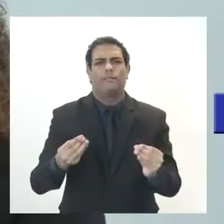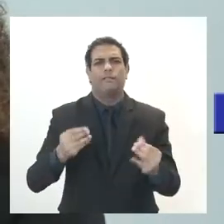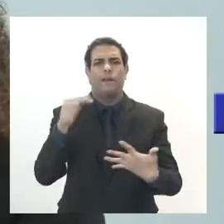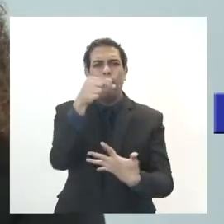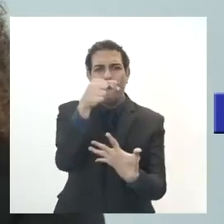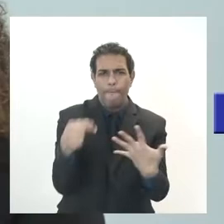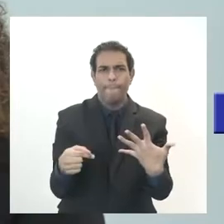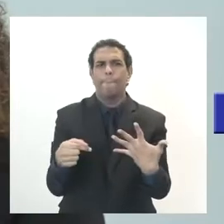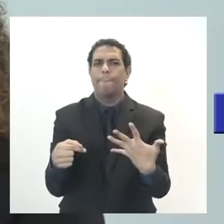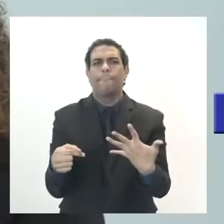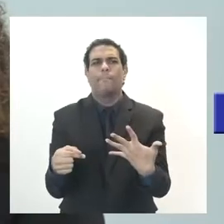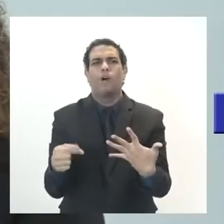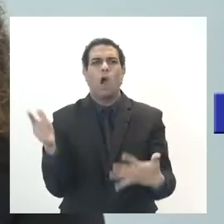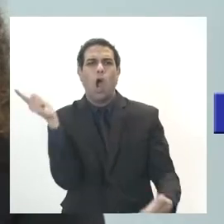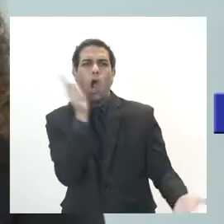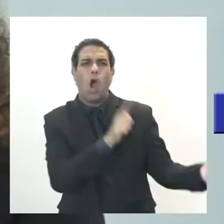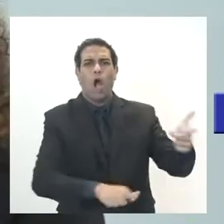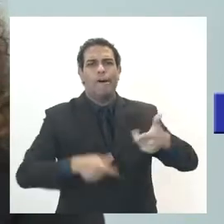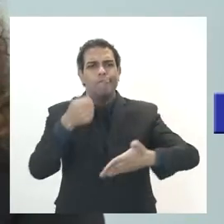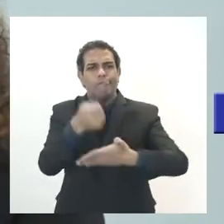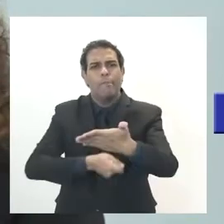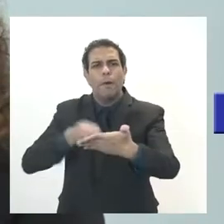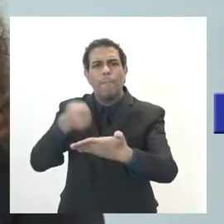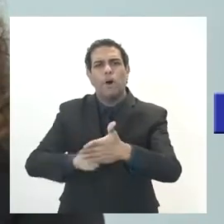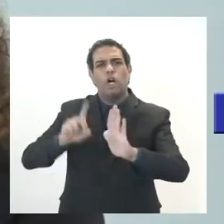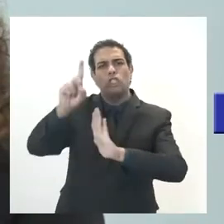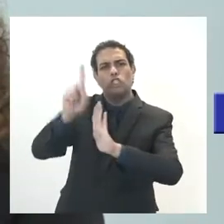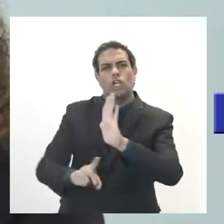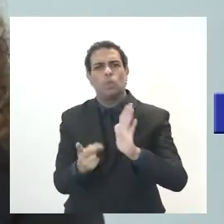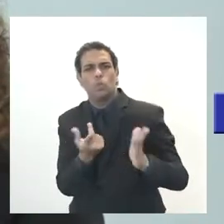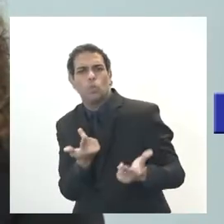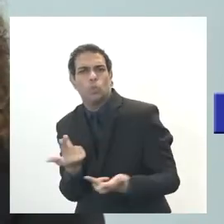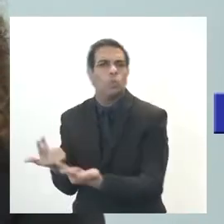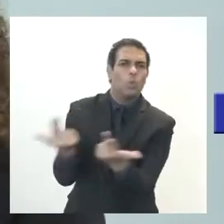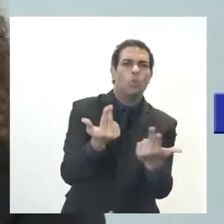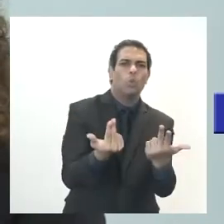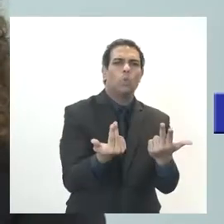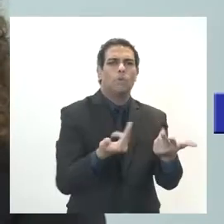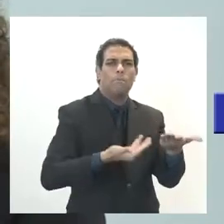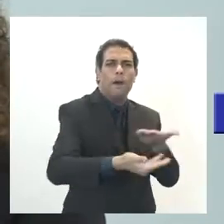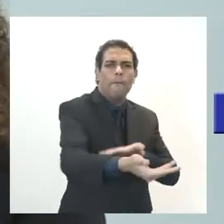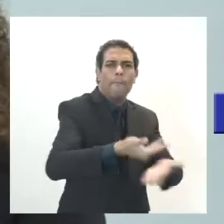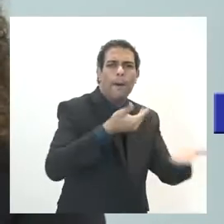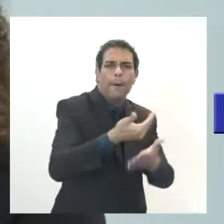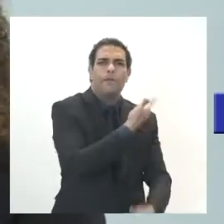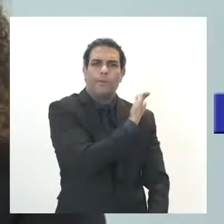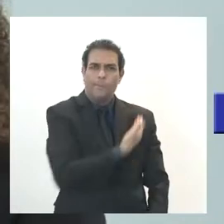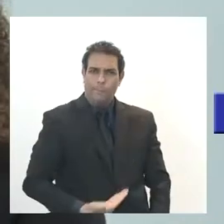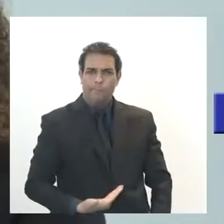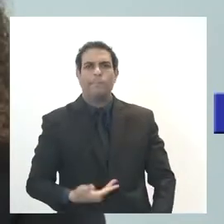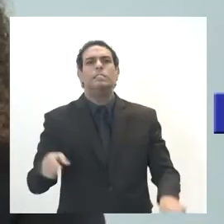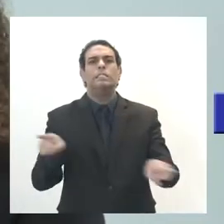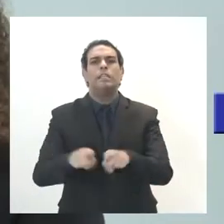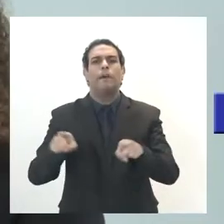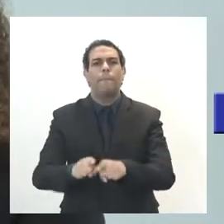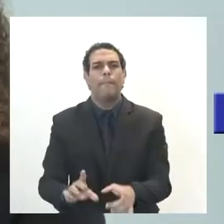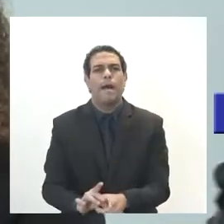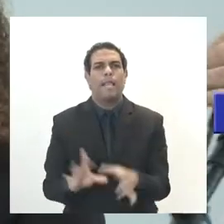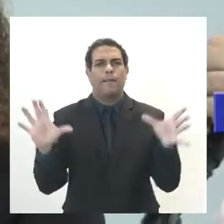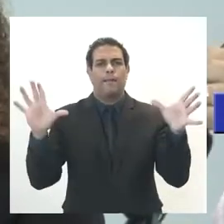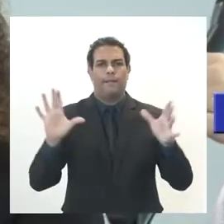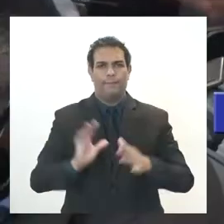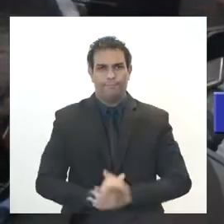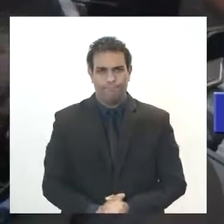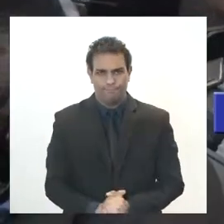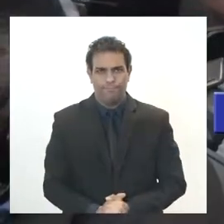que não se dobram e segue lutando pelos direitos dos trabalhadores pelo serviço público no Brasil e pela democracia